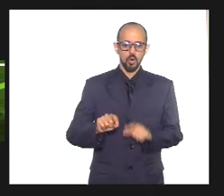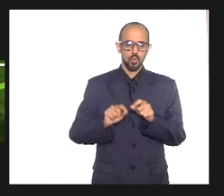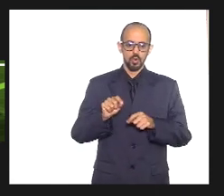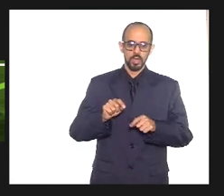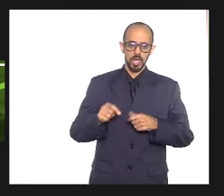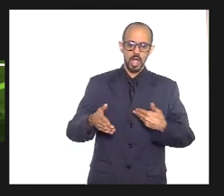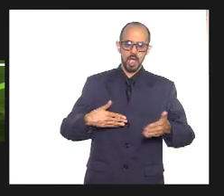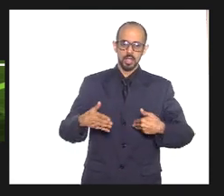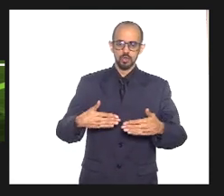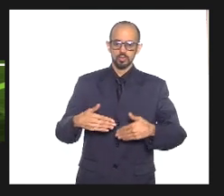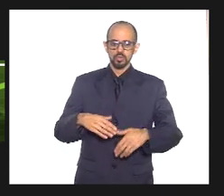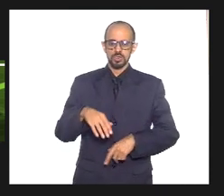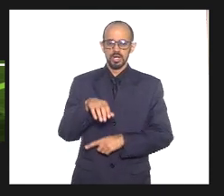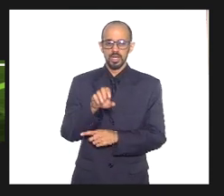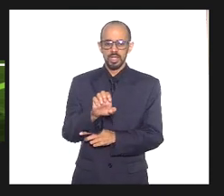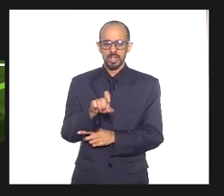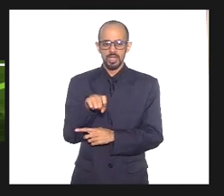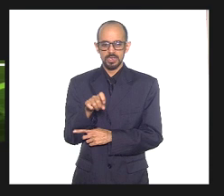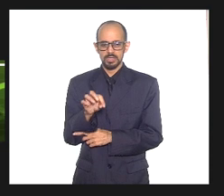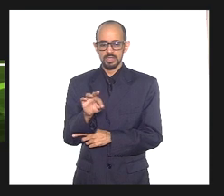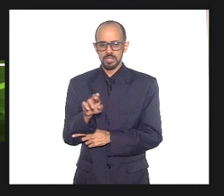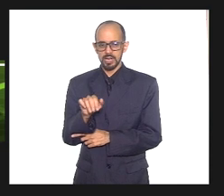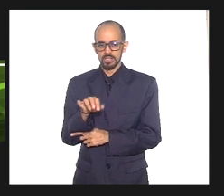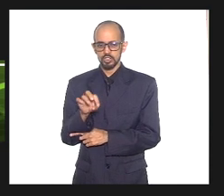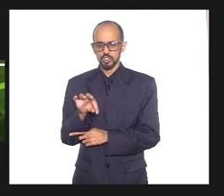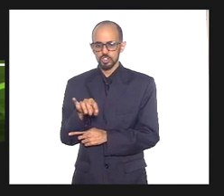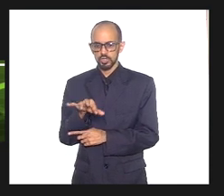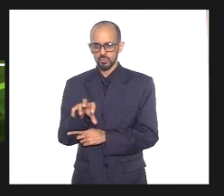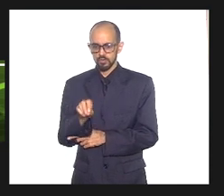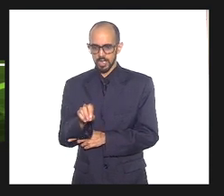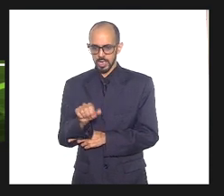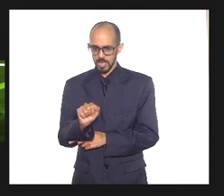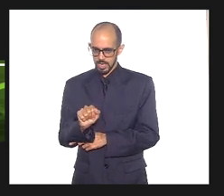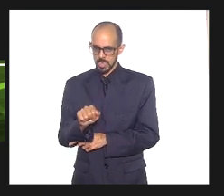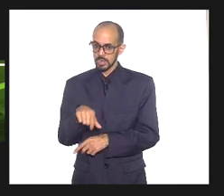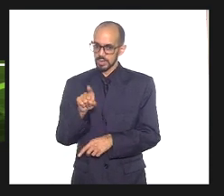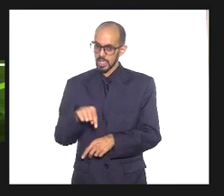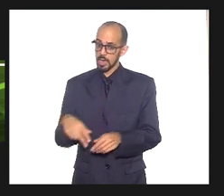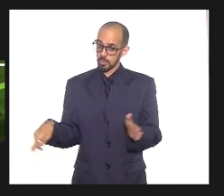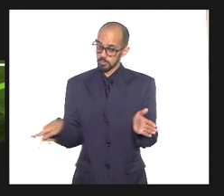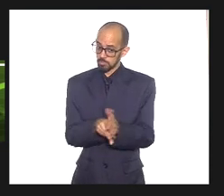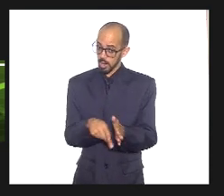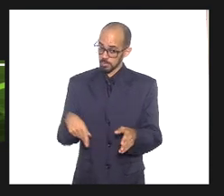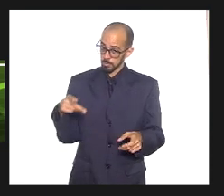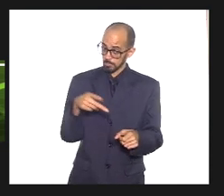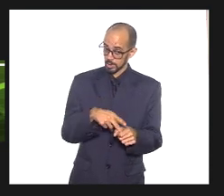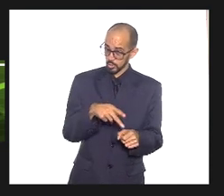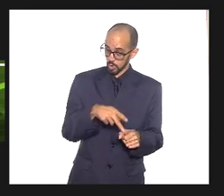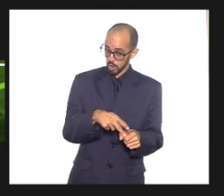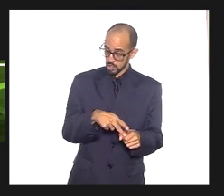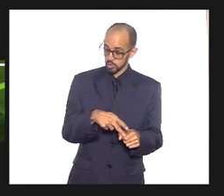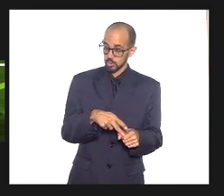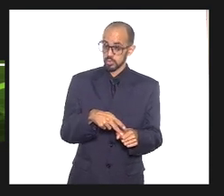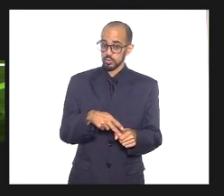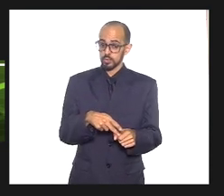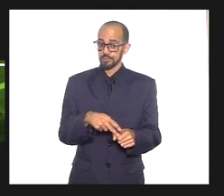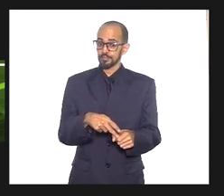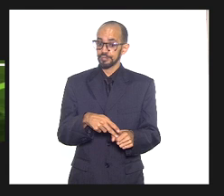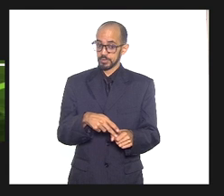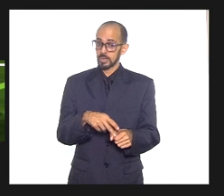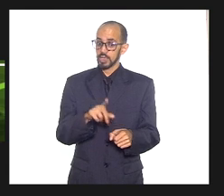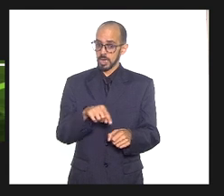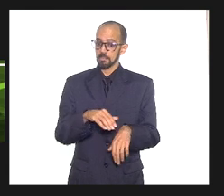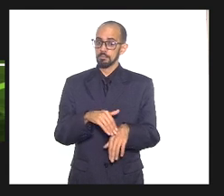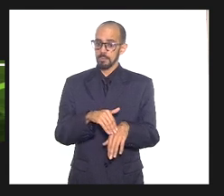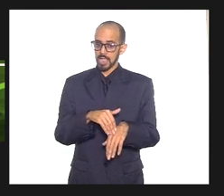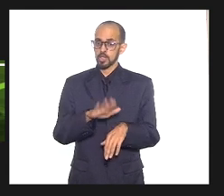indústria extrativa, e aí a gente está falando especificamente do petróleo, que acaba sendo maior,